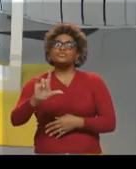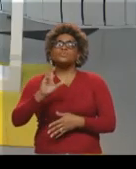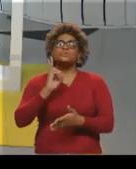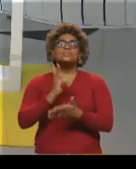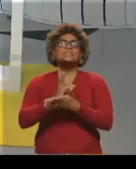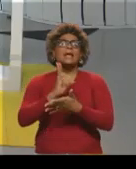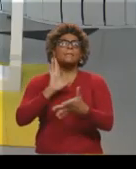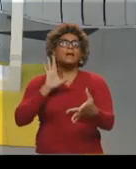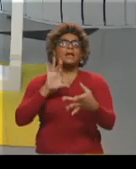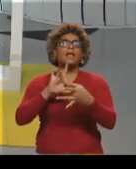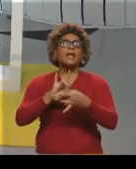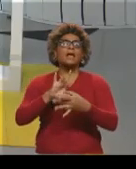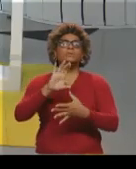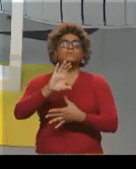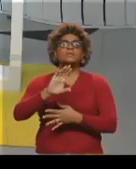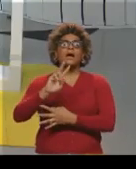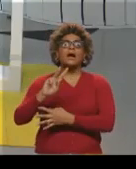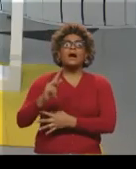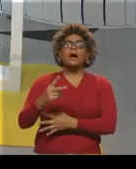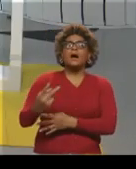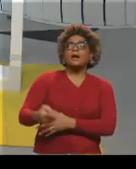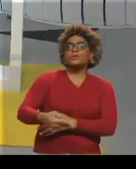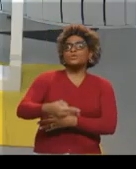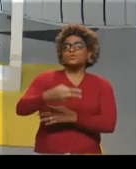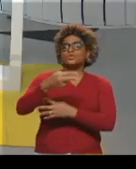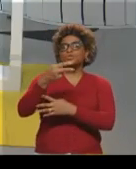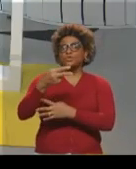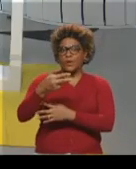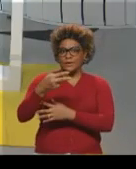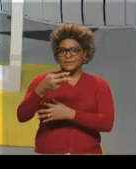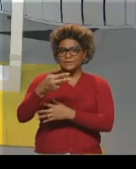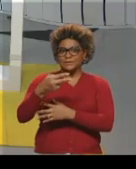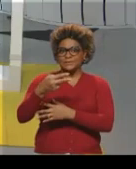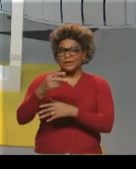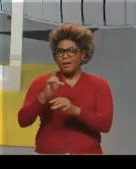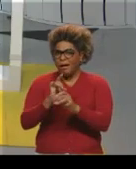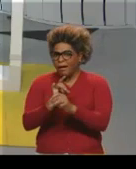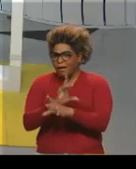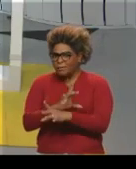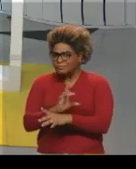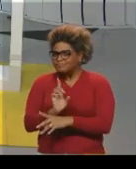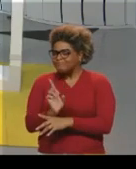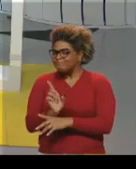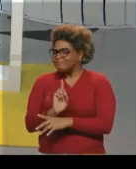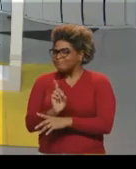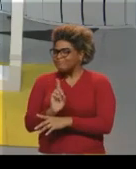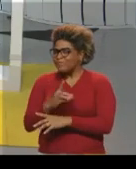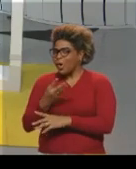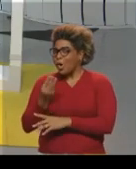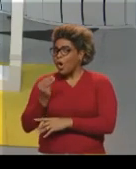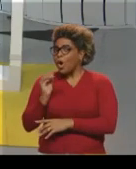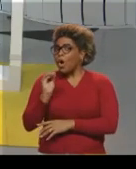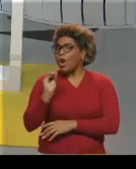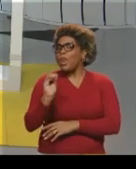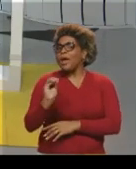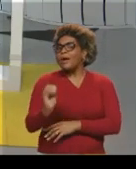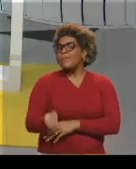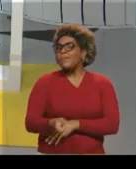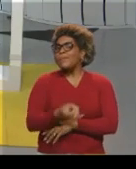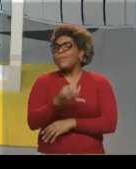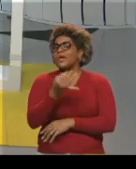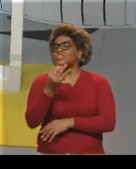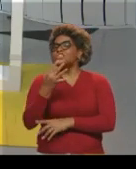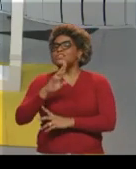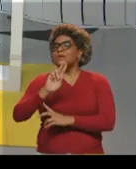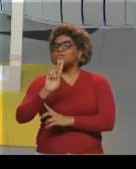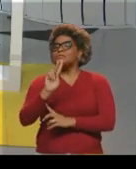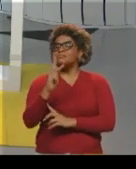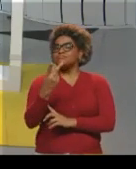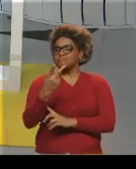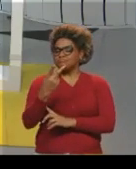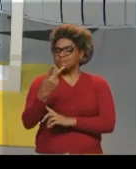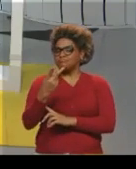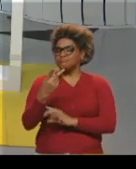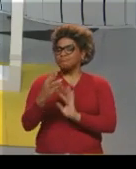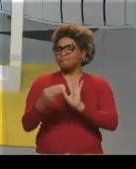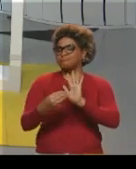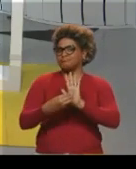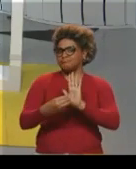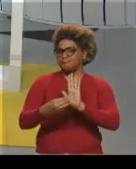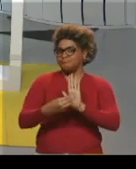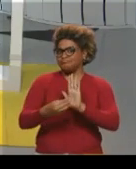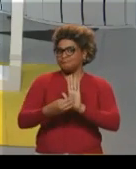Não. Precisamos agora colocar a quantidade de hidrogênios que falta. Como que você vai saber isso? Eu acabei de